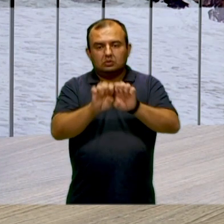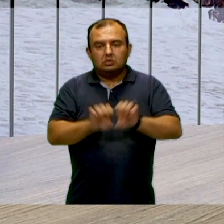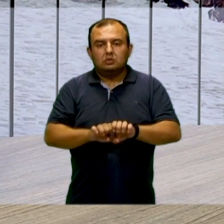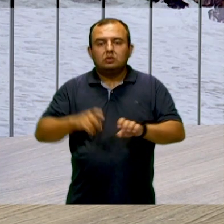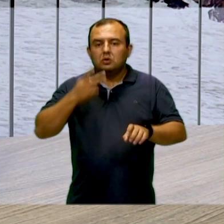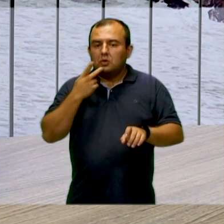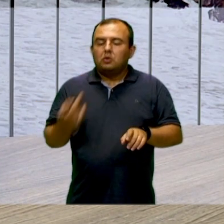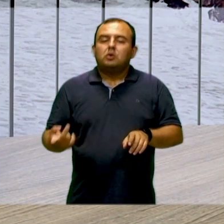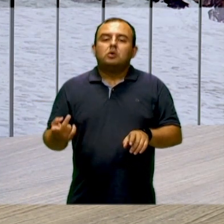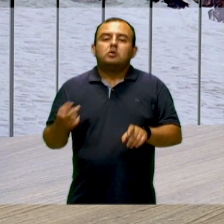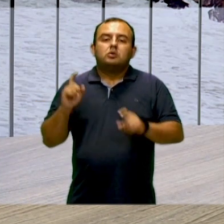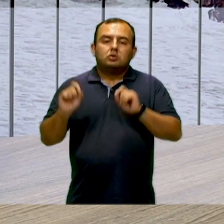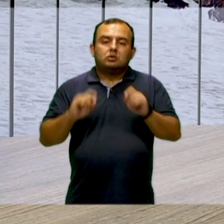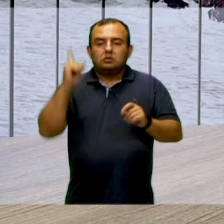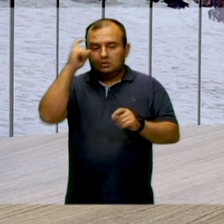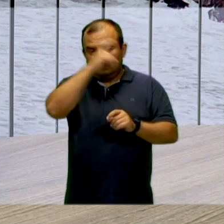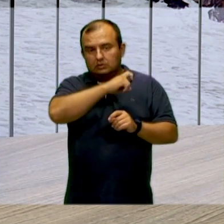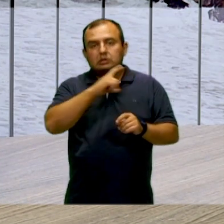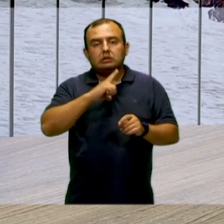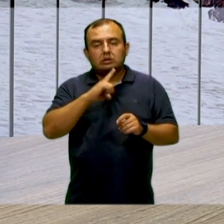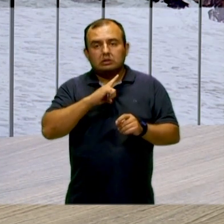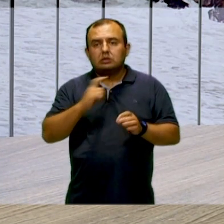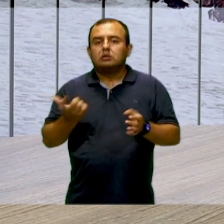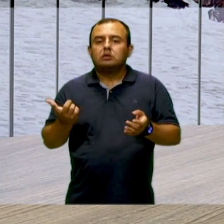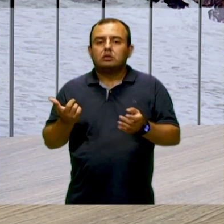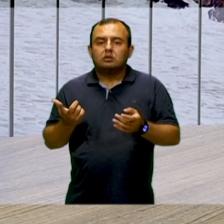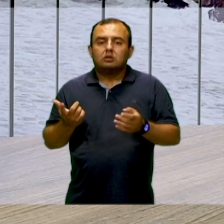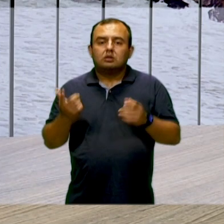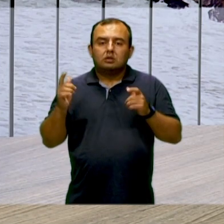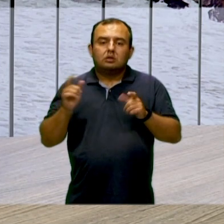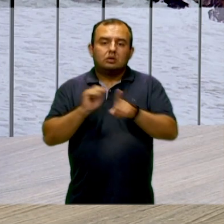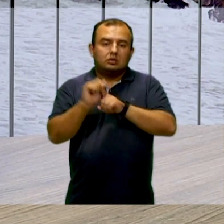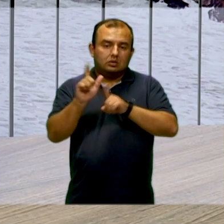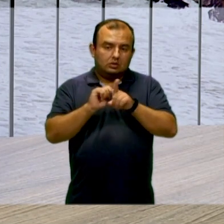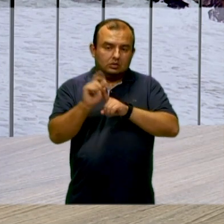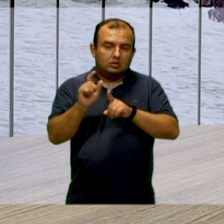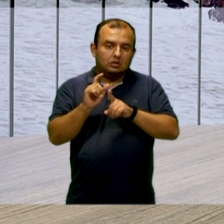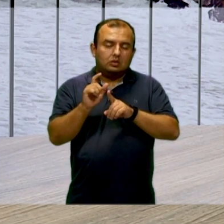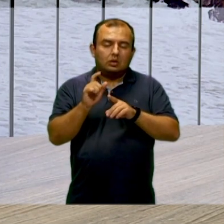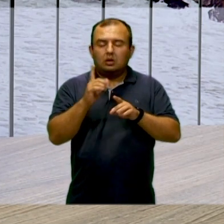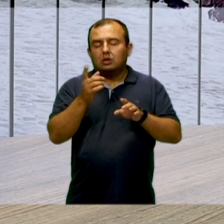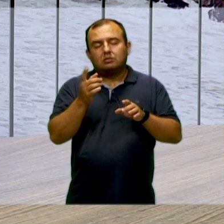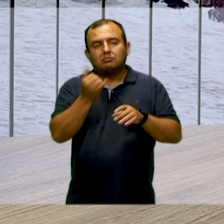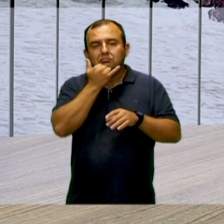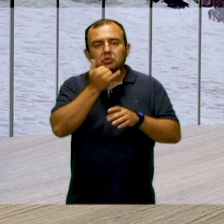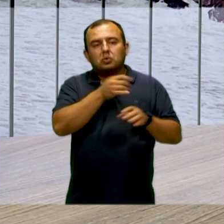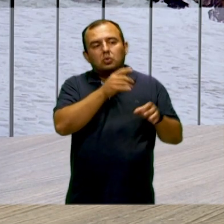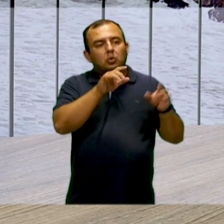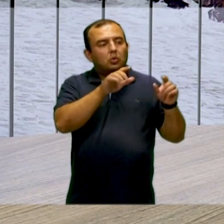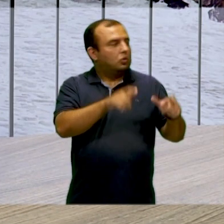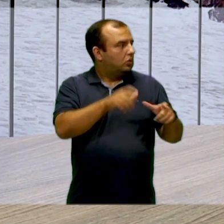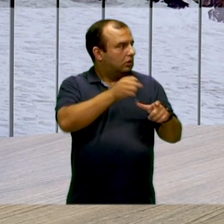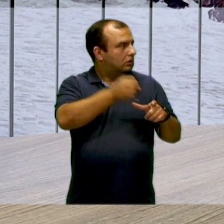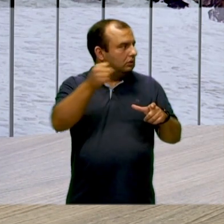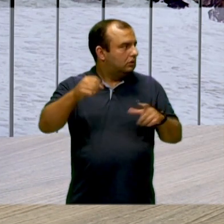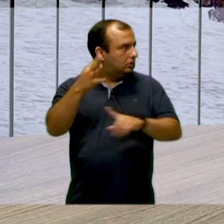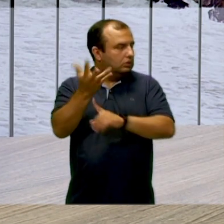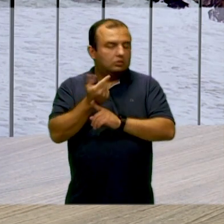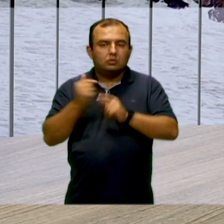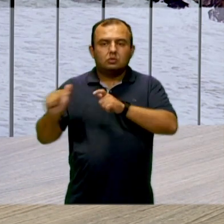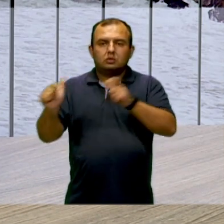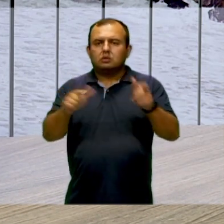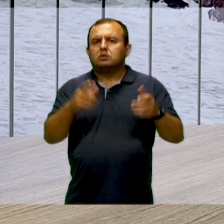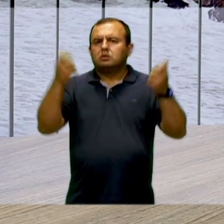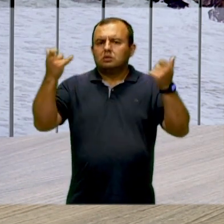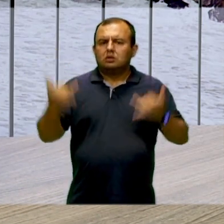eu estava falando a dificuldade que a gente tem, porque a gente tem que alocar esses artistas em vários locais, né? E tu ainda